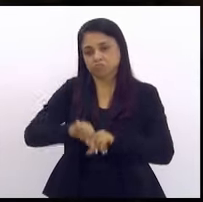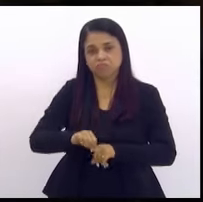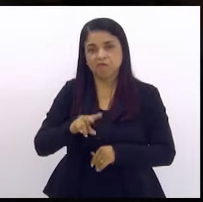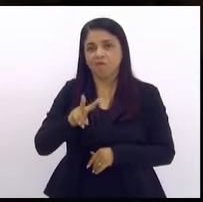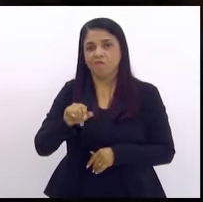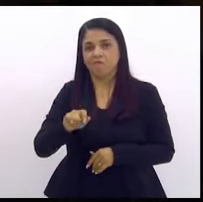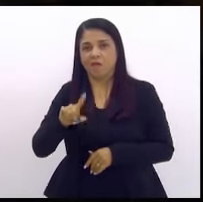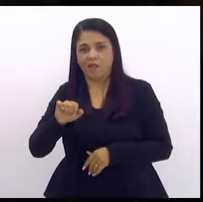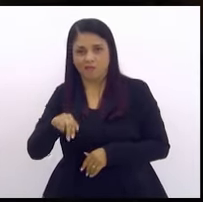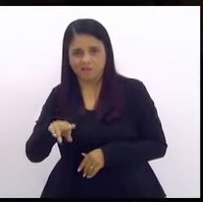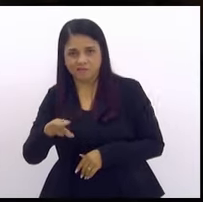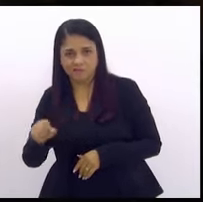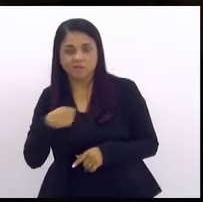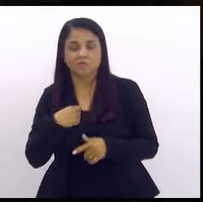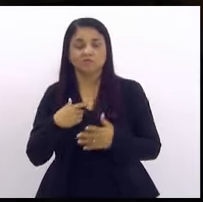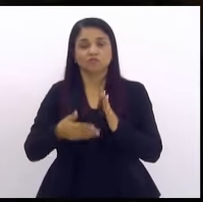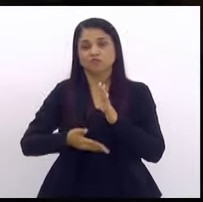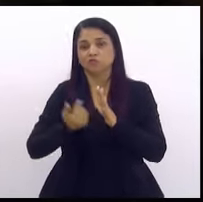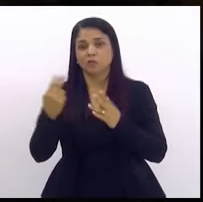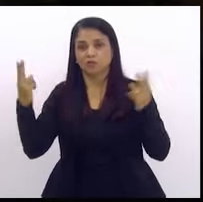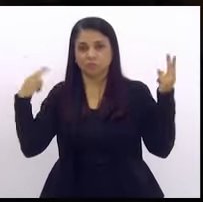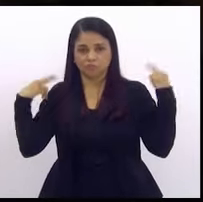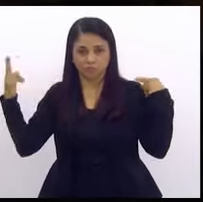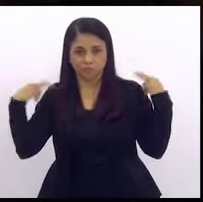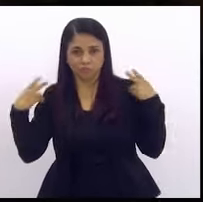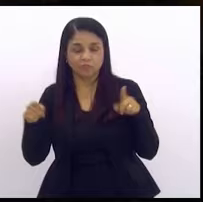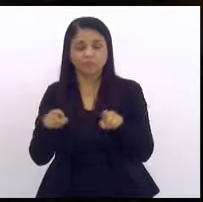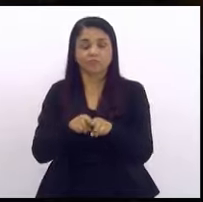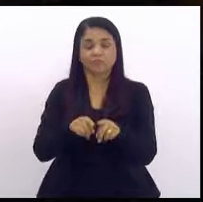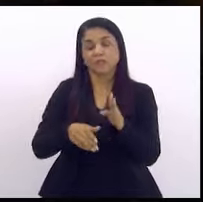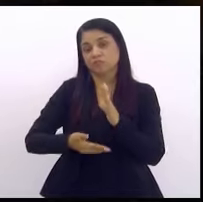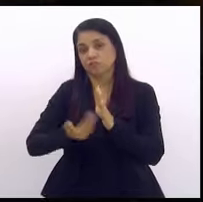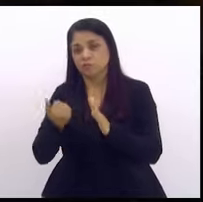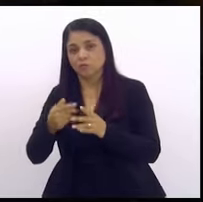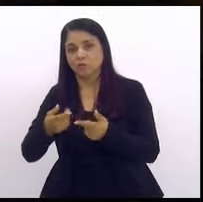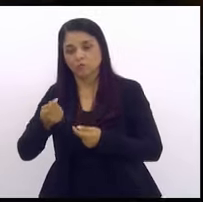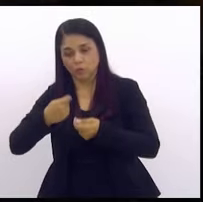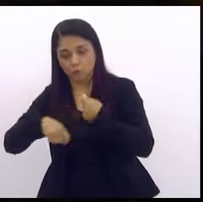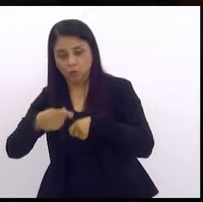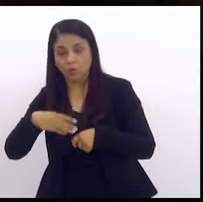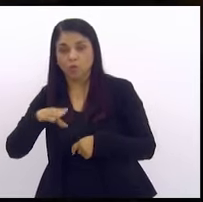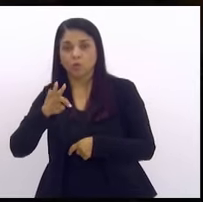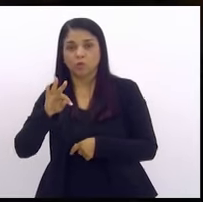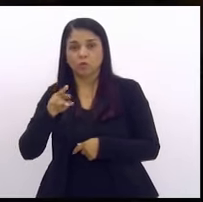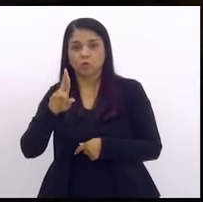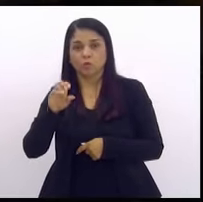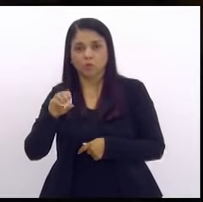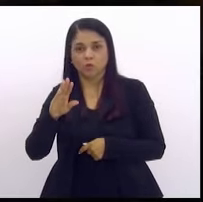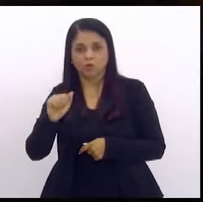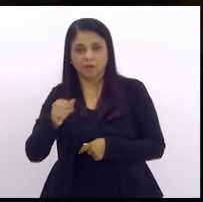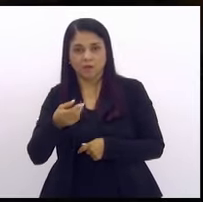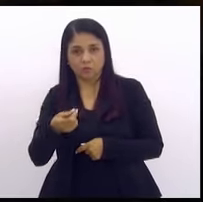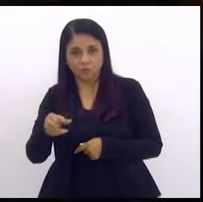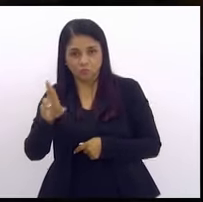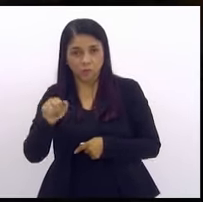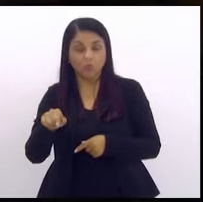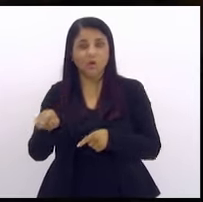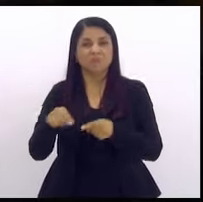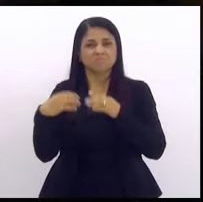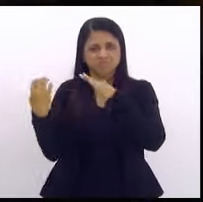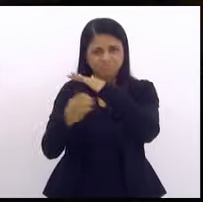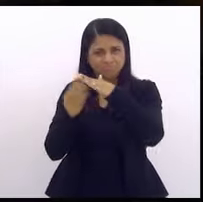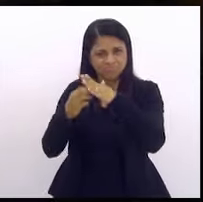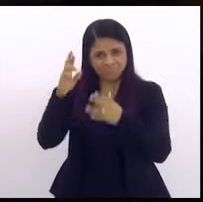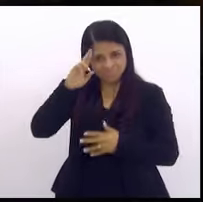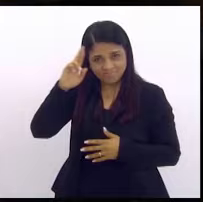quebrado, estão tirando o cobrador porque não abrem mão dos seus lucros. Eu duvido que um diretor de empresa de ônibus, num mês difícil, ele tire